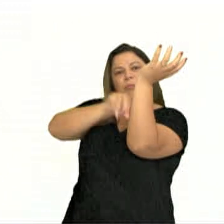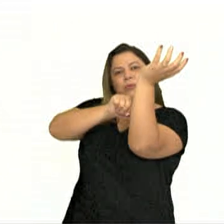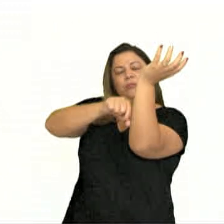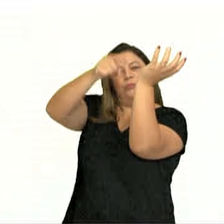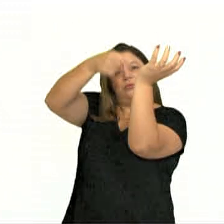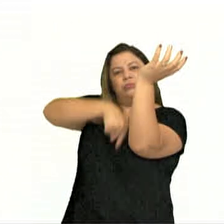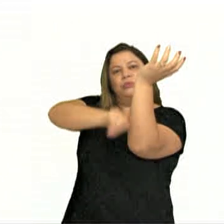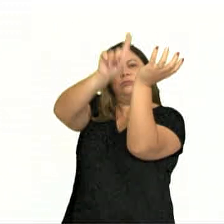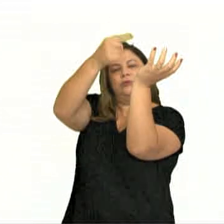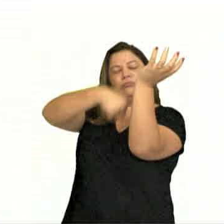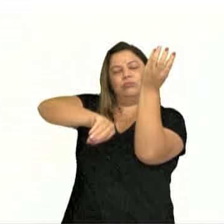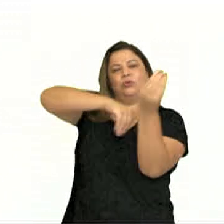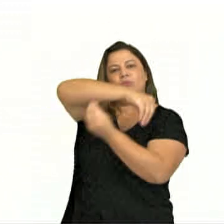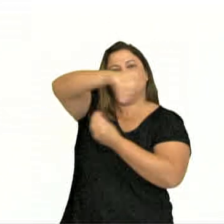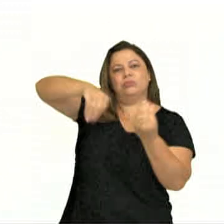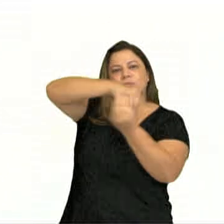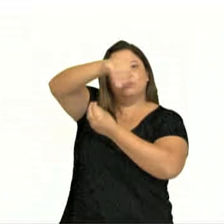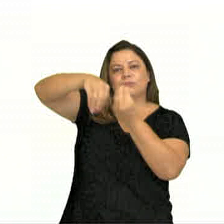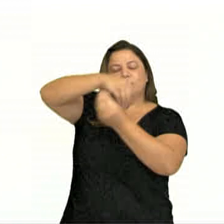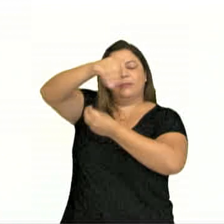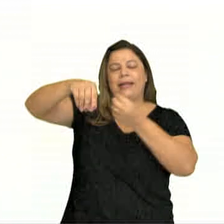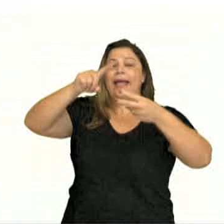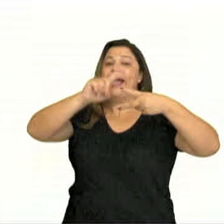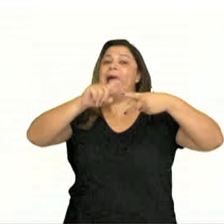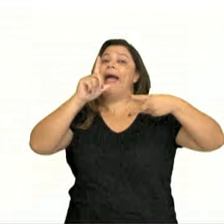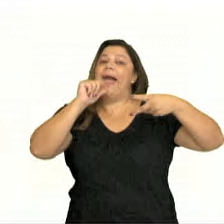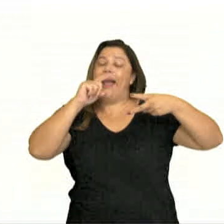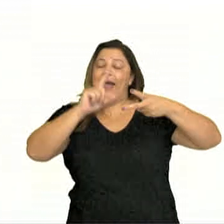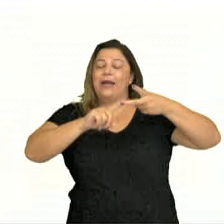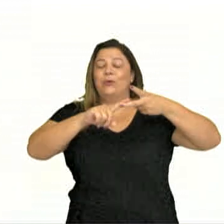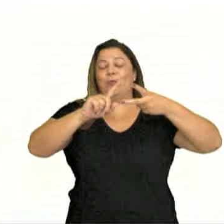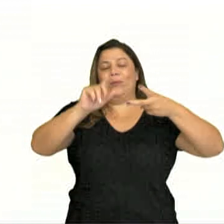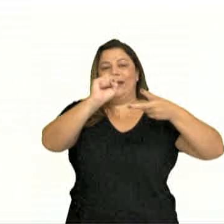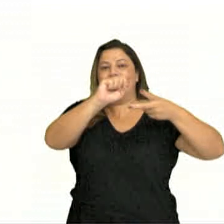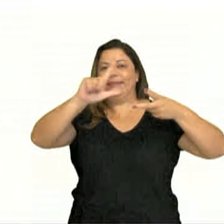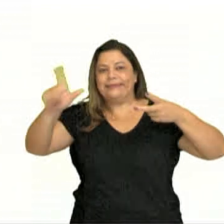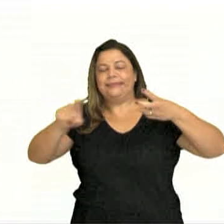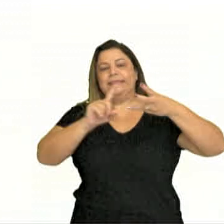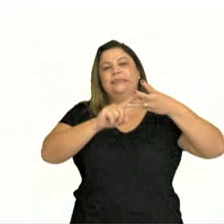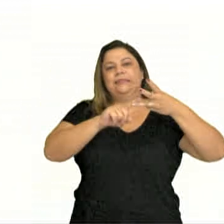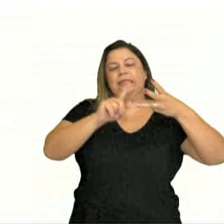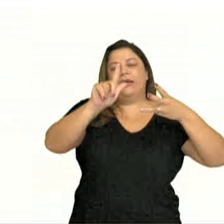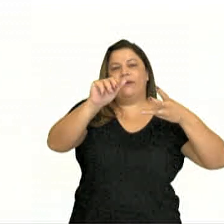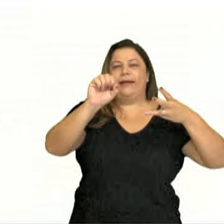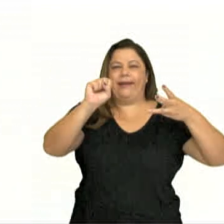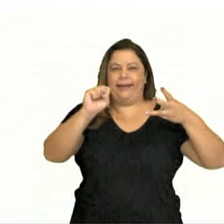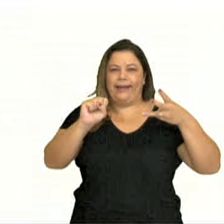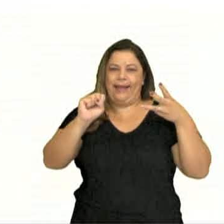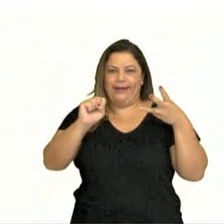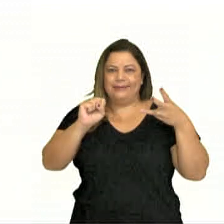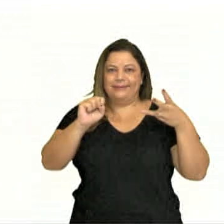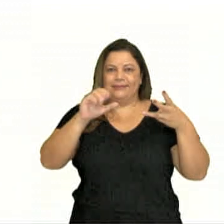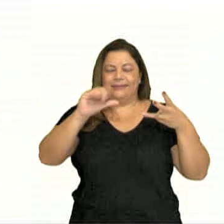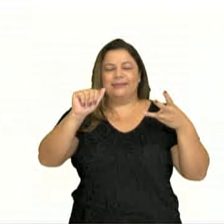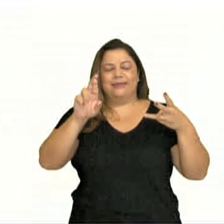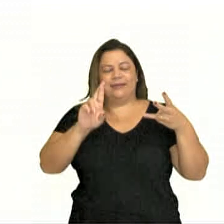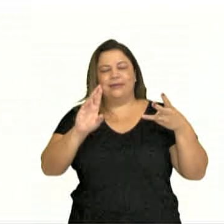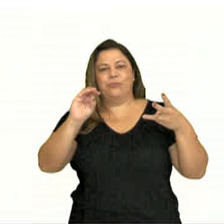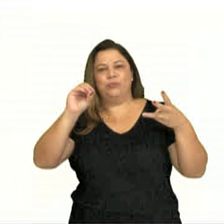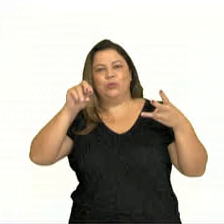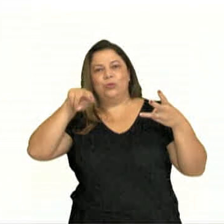minerais, do gás carbônico, são convertidos, graças à luminosidade do sol, em outros